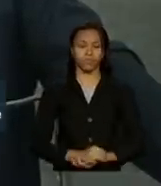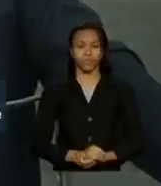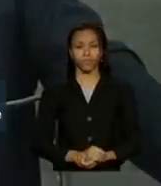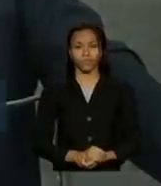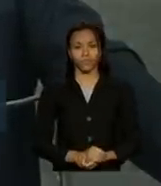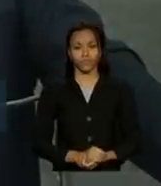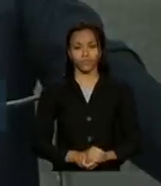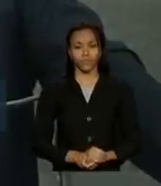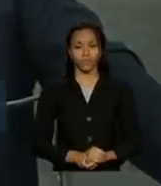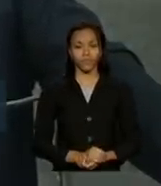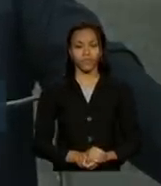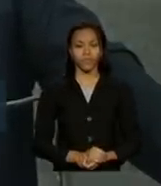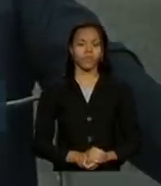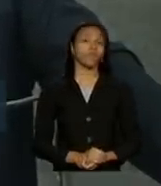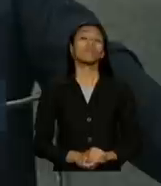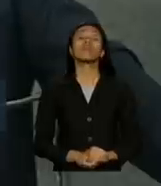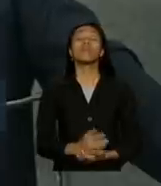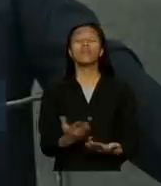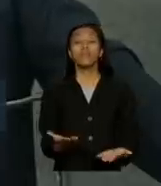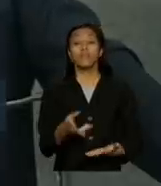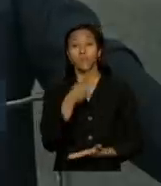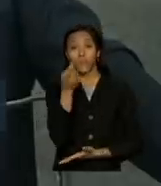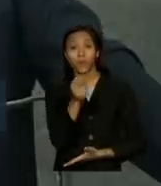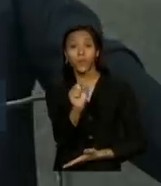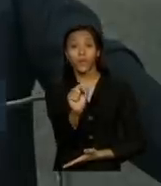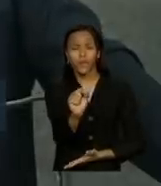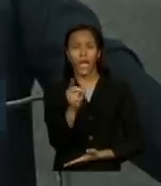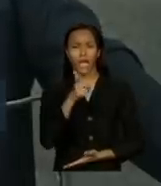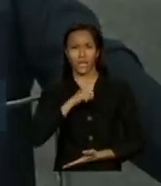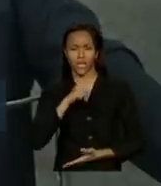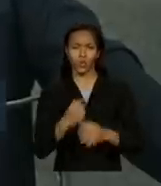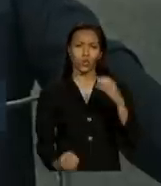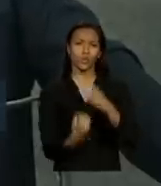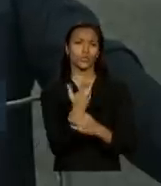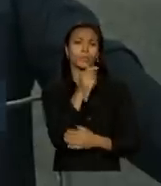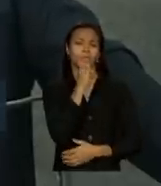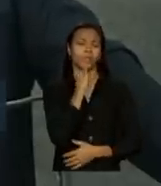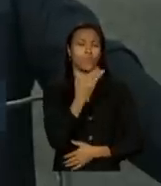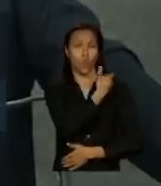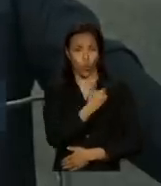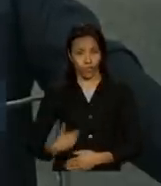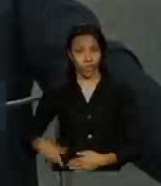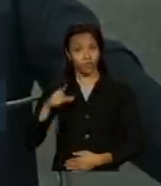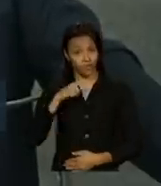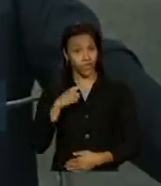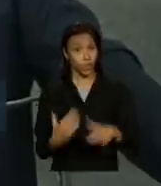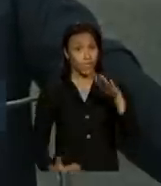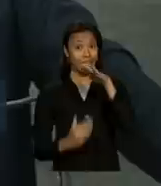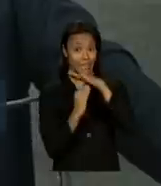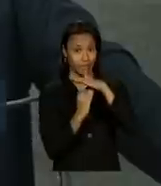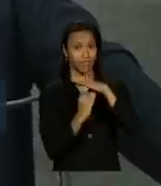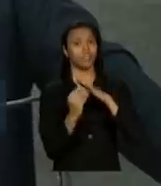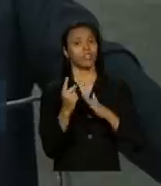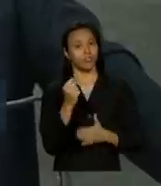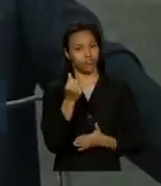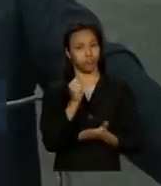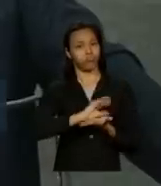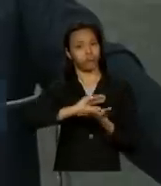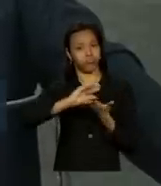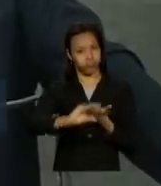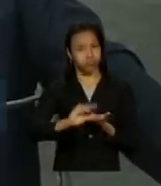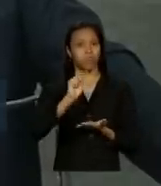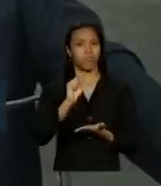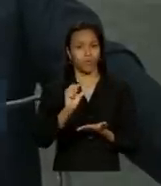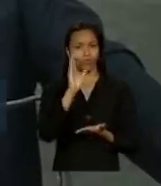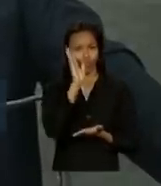estrutura e aí vamos dizer aí surge bom o governo Tem um limite de orçamentário relativamente pequeno que